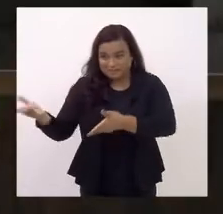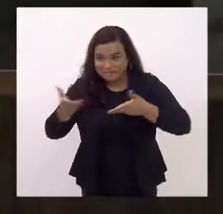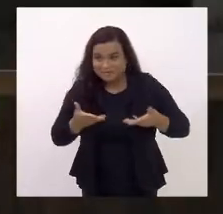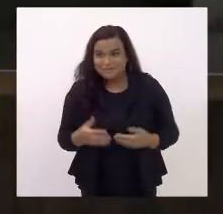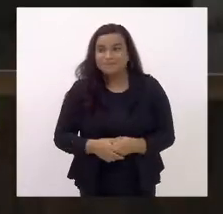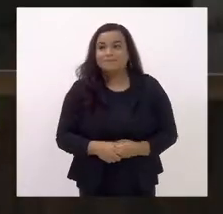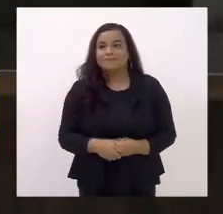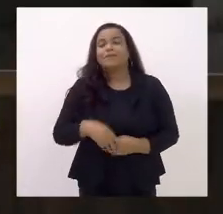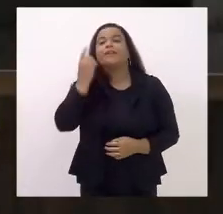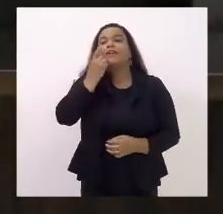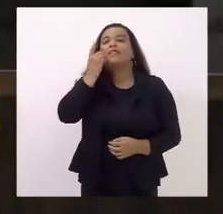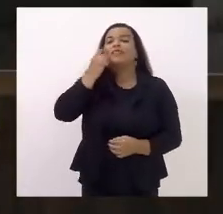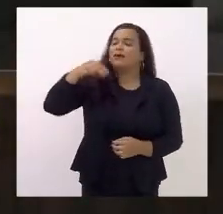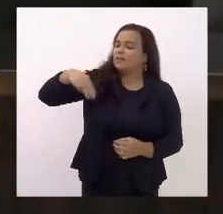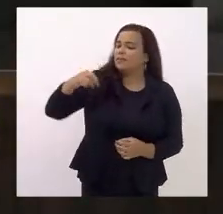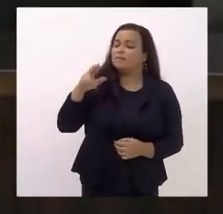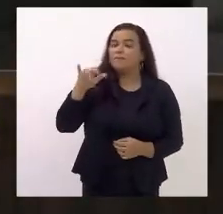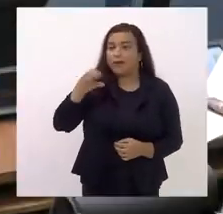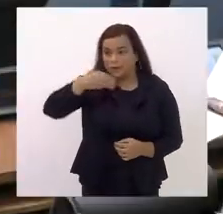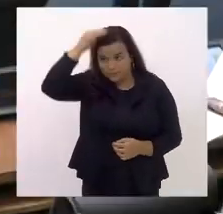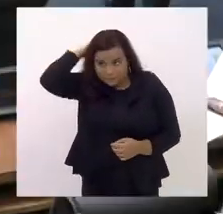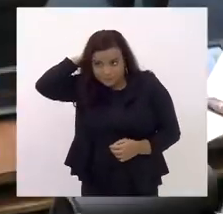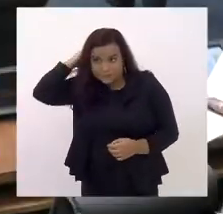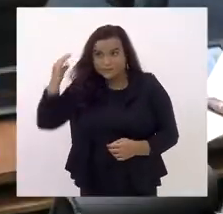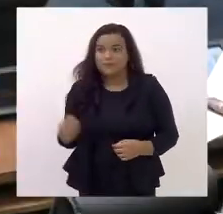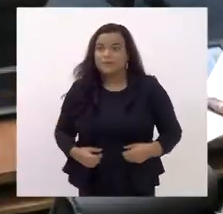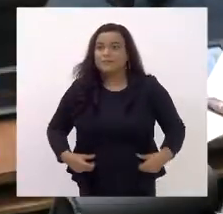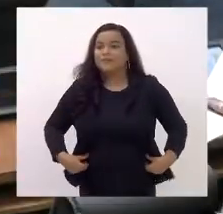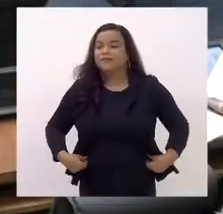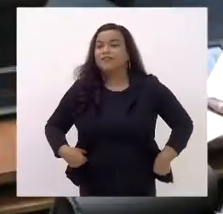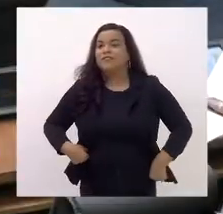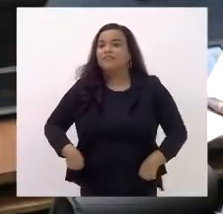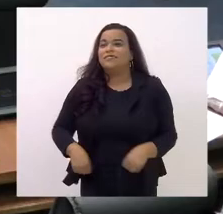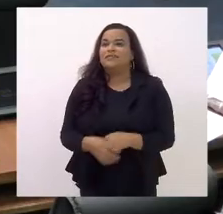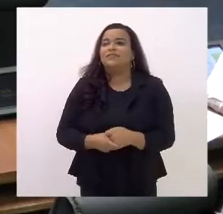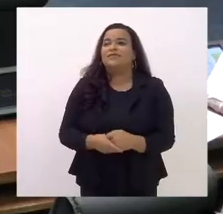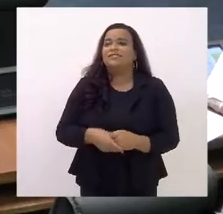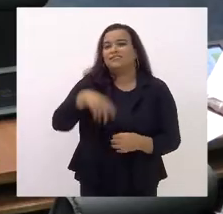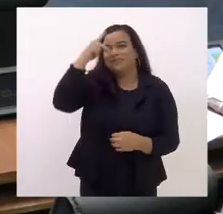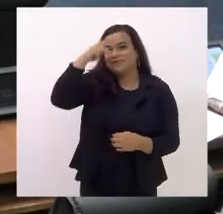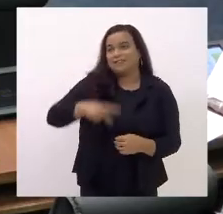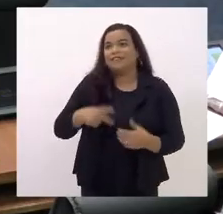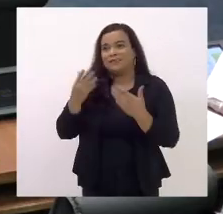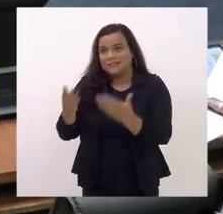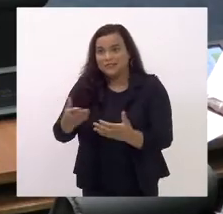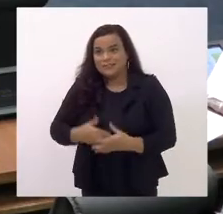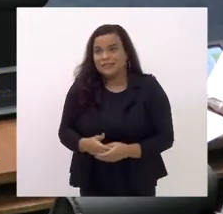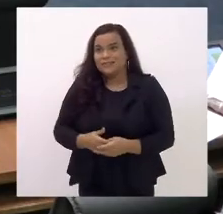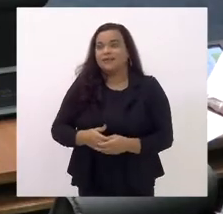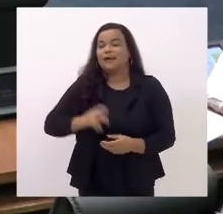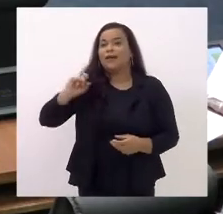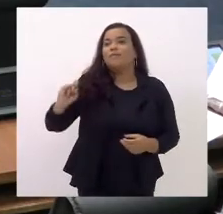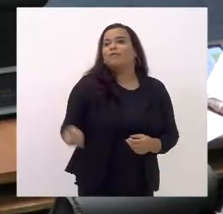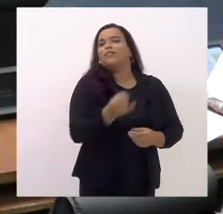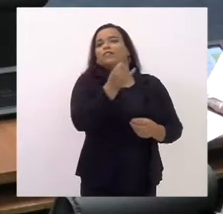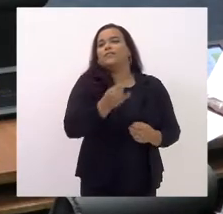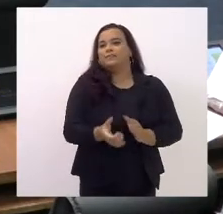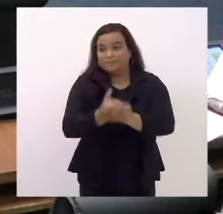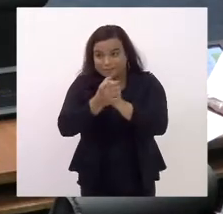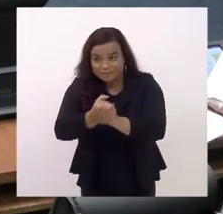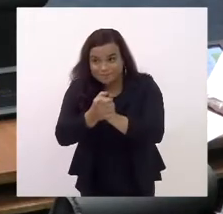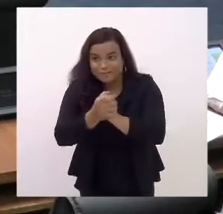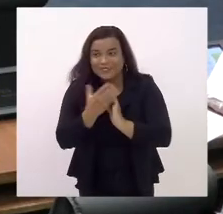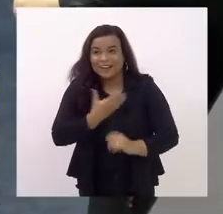Deputado Márcio Pacheco, sobre as emendas de plenário. Senhor presidente, aproveitando também saudar meu querido amigo